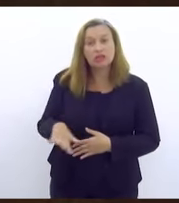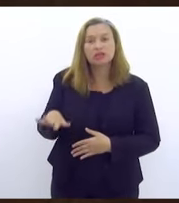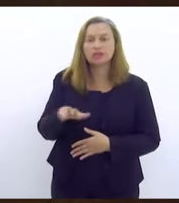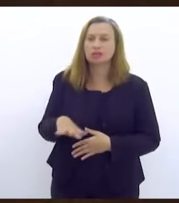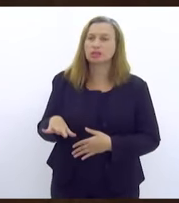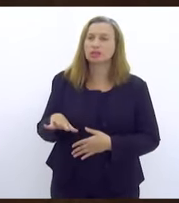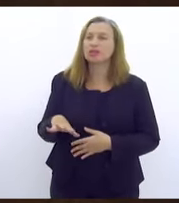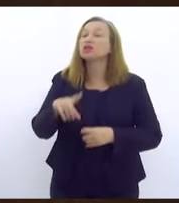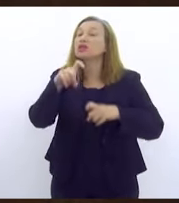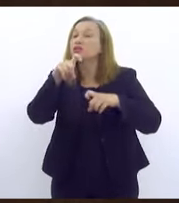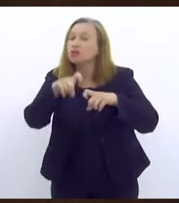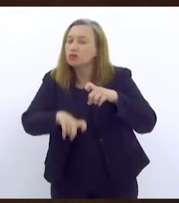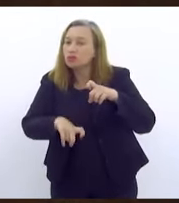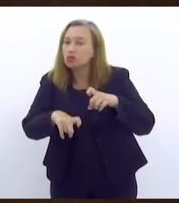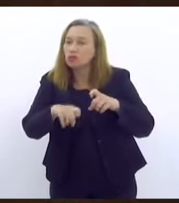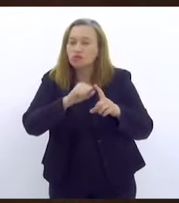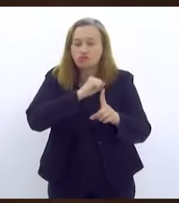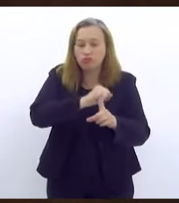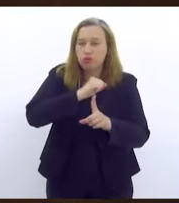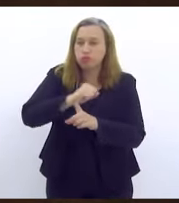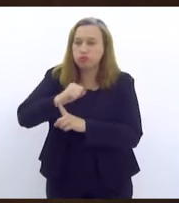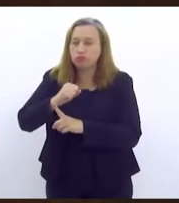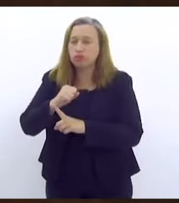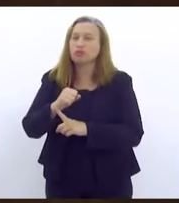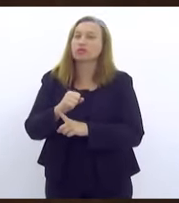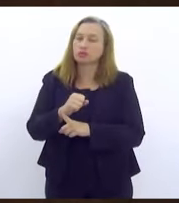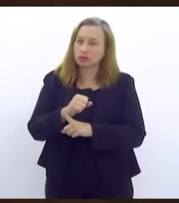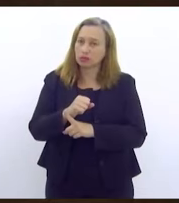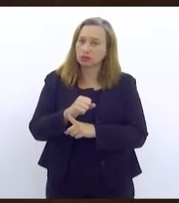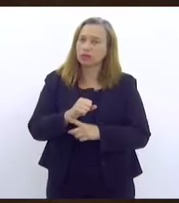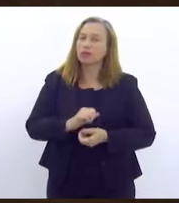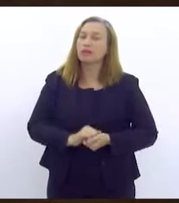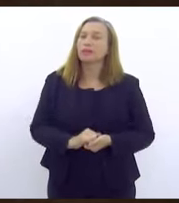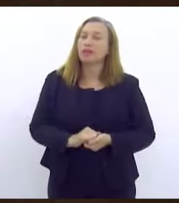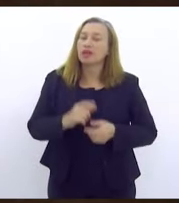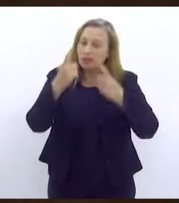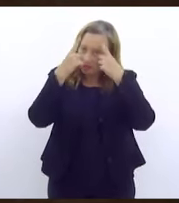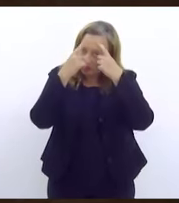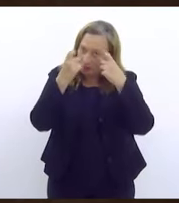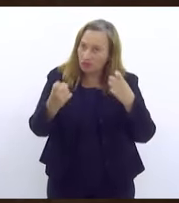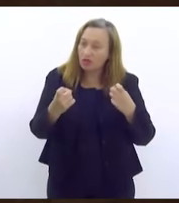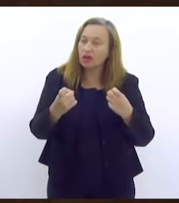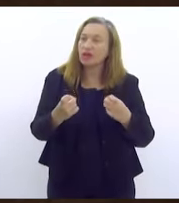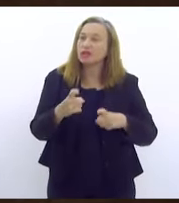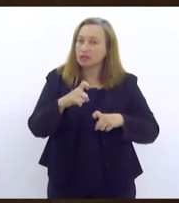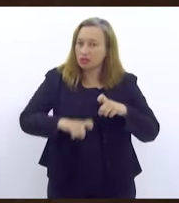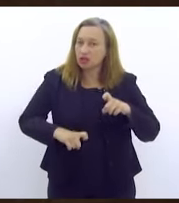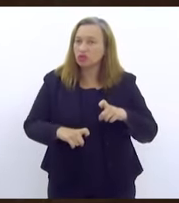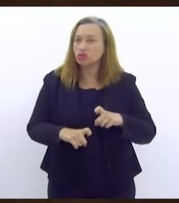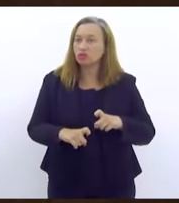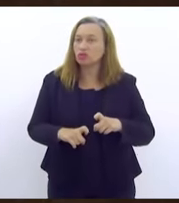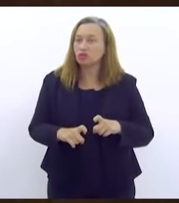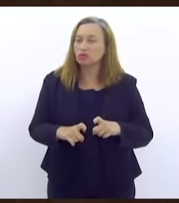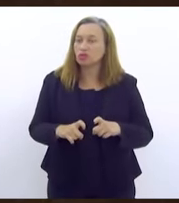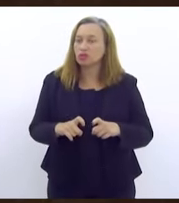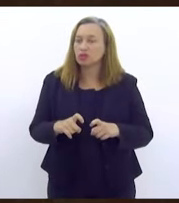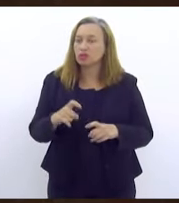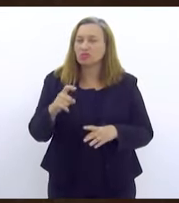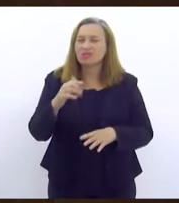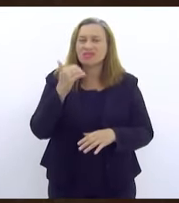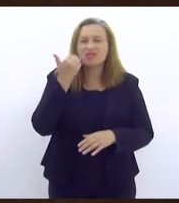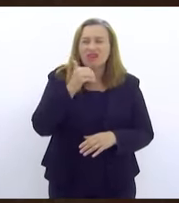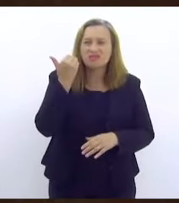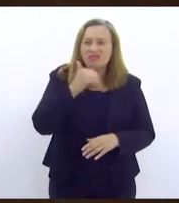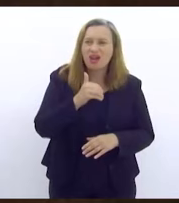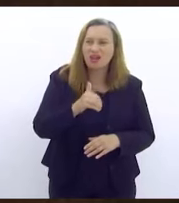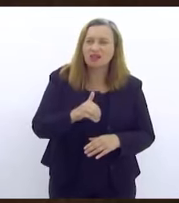foram esquartejadas, mortas, e estupradas depois de mortas, cara, violentadas depois de mortas. Isso é um monstro.